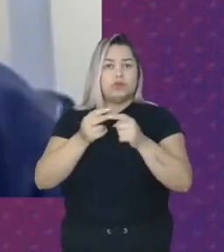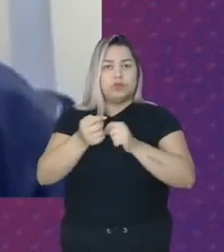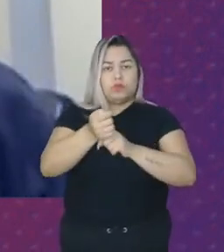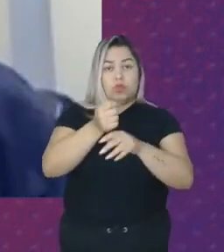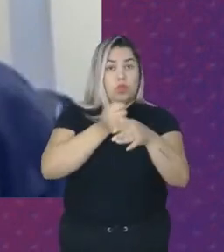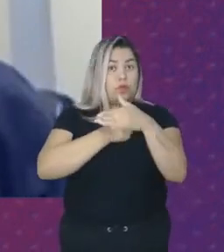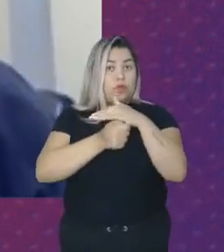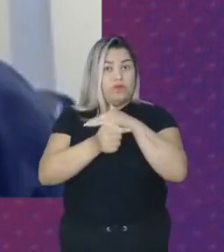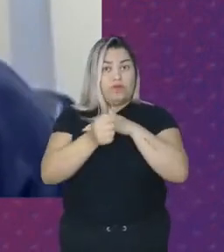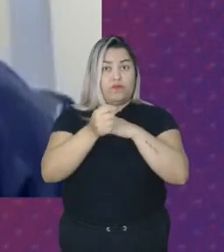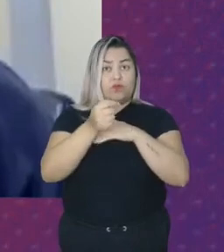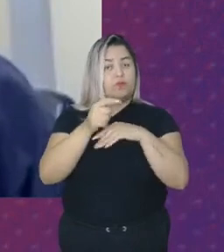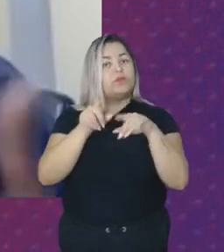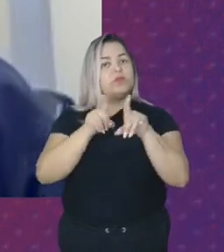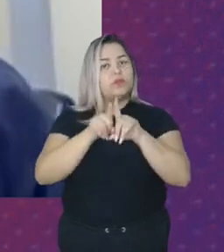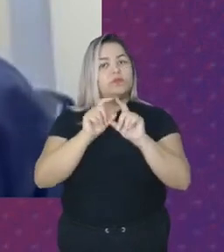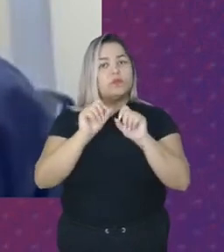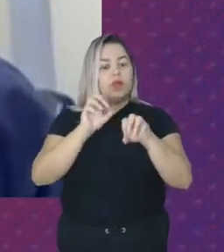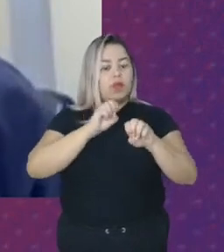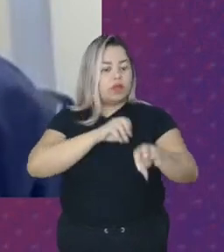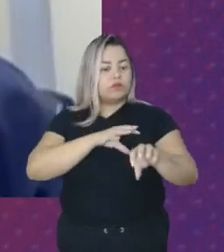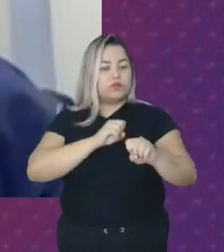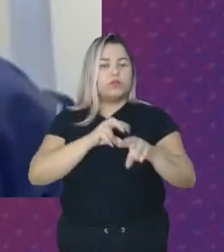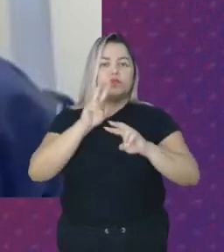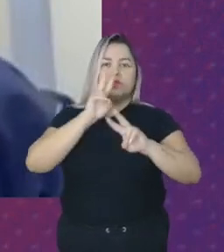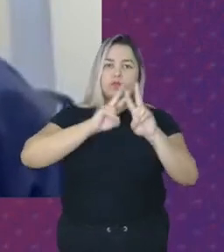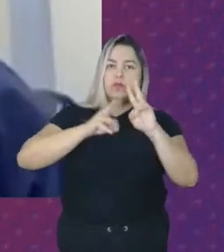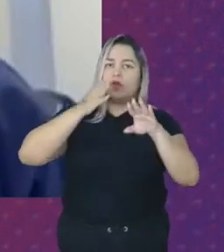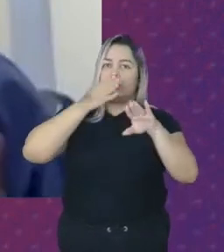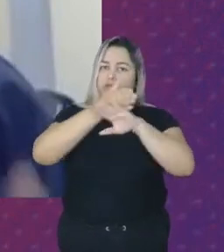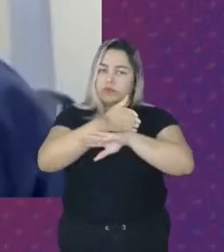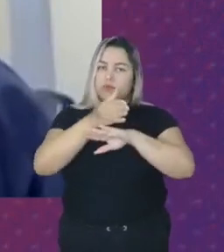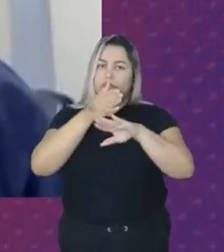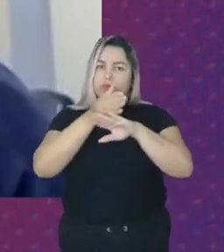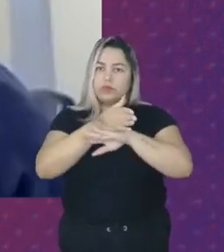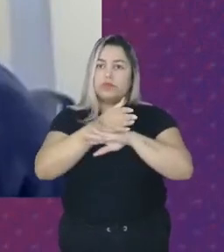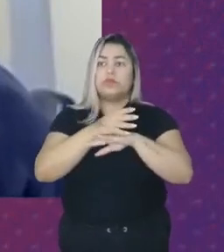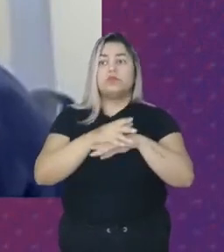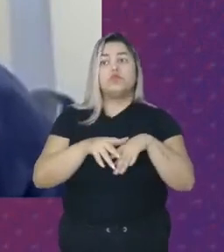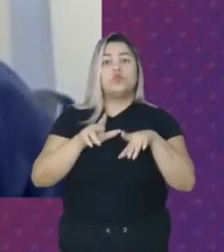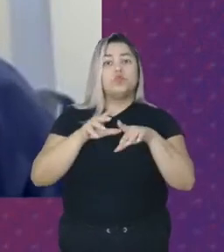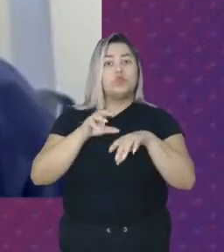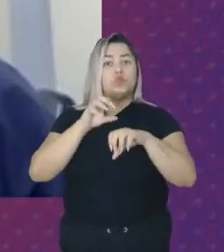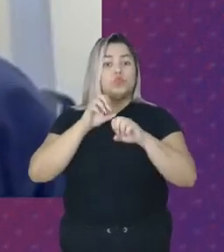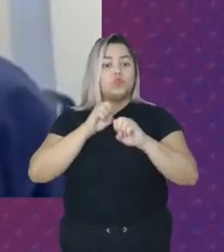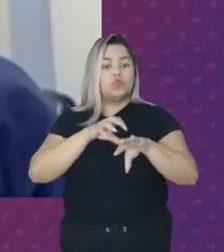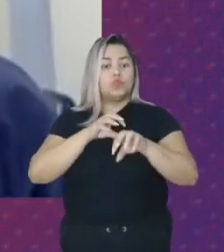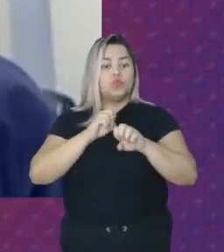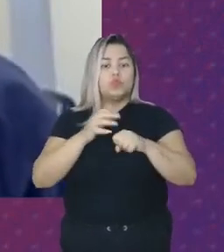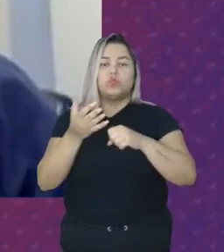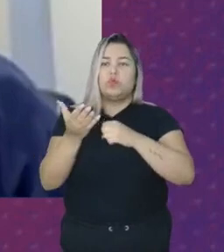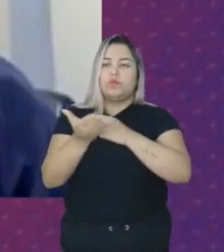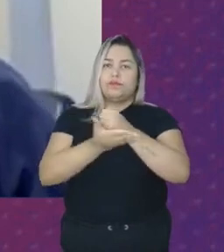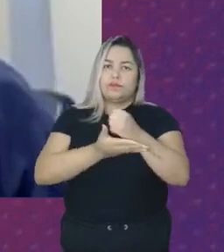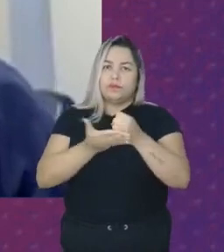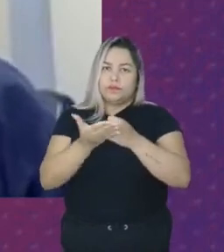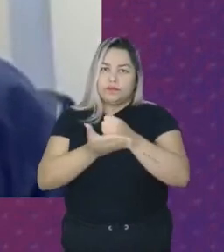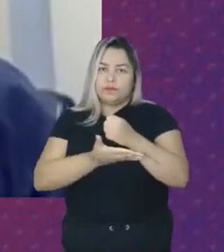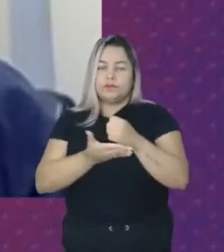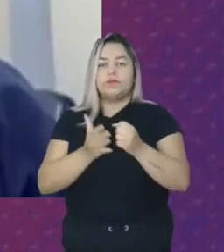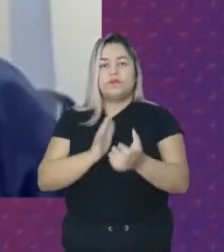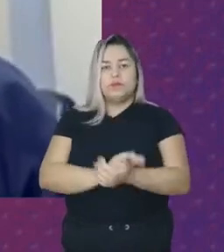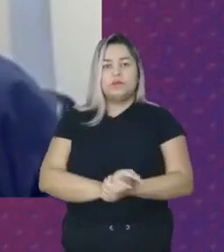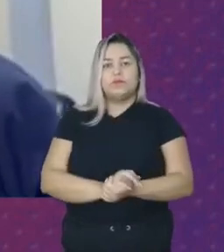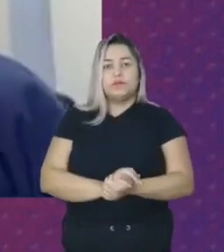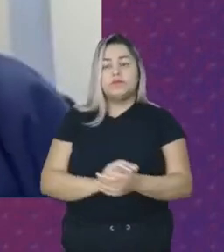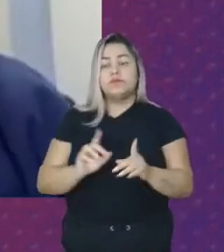20 anos. Nós vimos, na sequência, a aprovação da reforma do ensino médio, que a gente sabe que